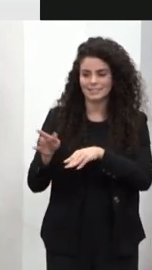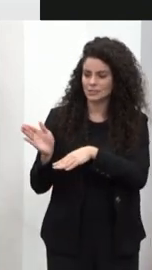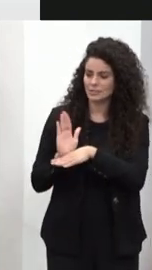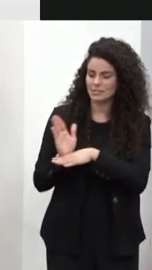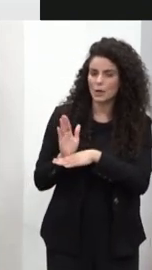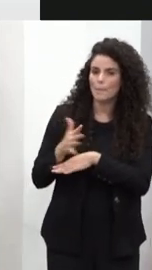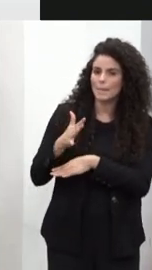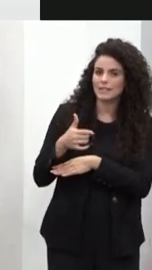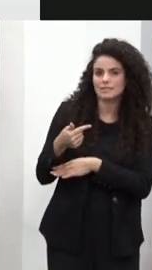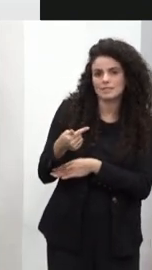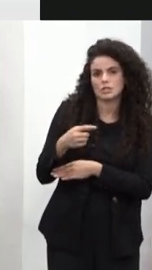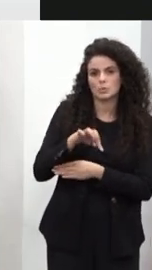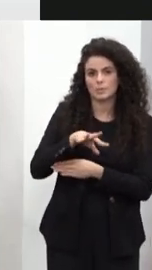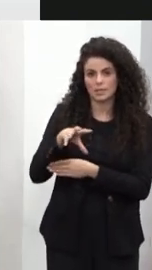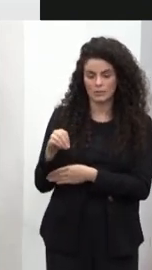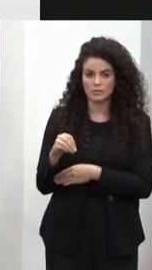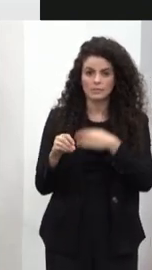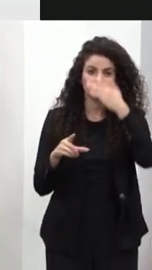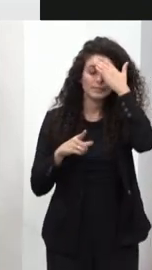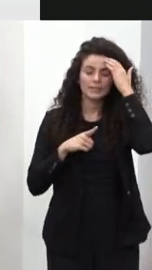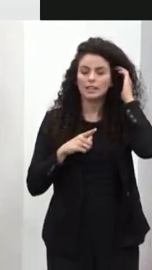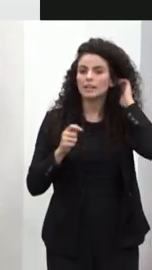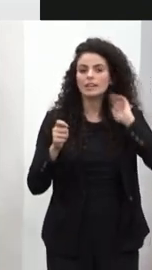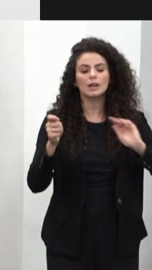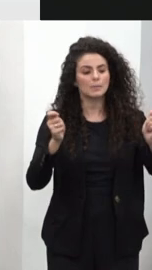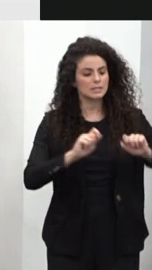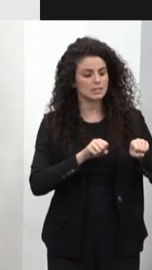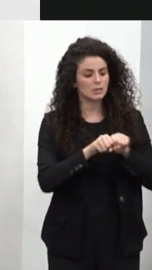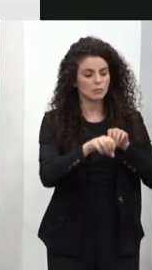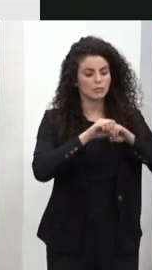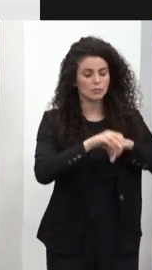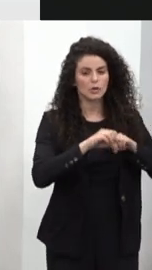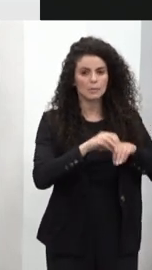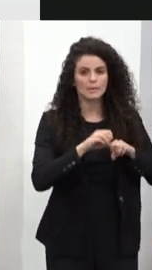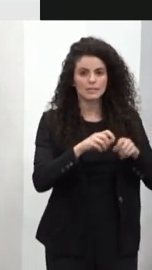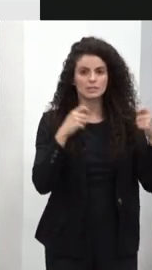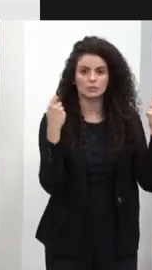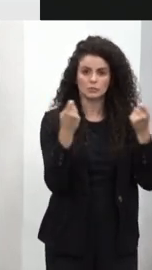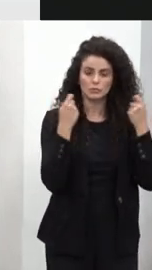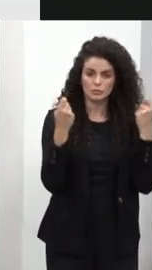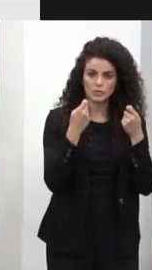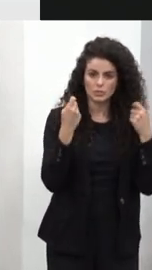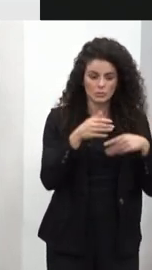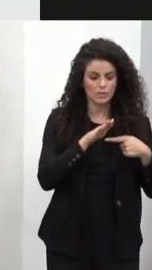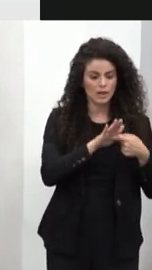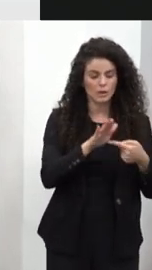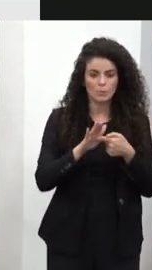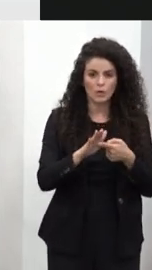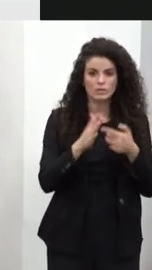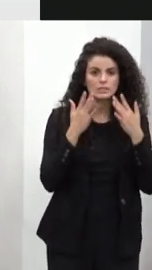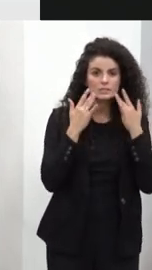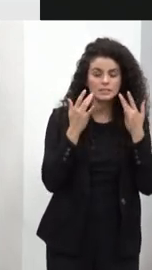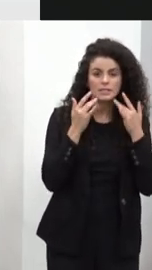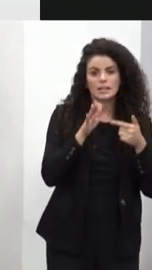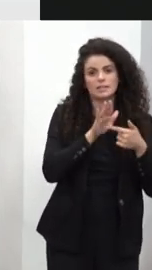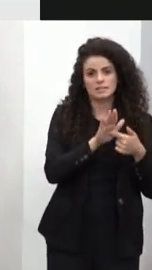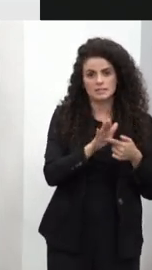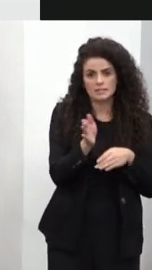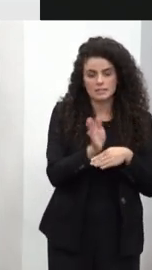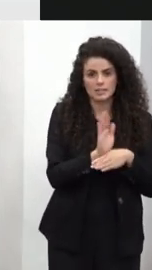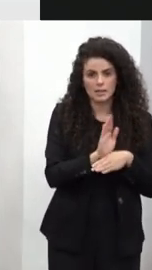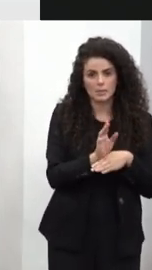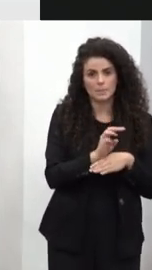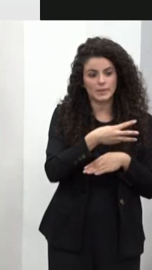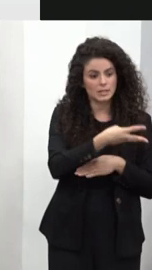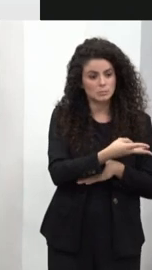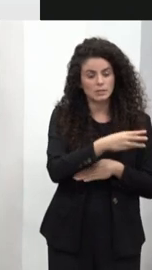milhões capacitação formação qualificação e apoio a cineclubes festivais e mostras 3 milhões 383 por aí vai